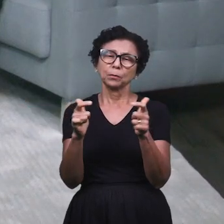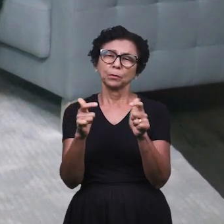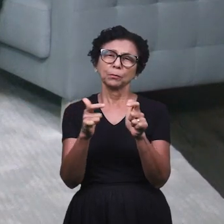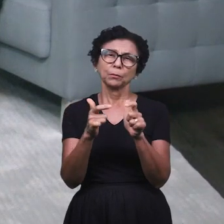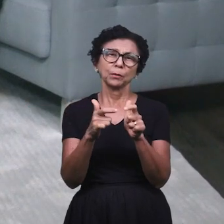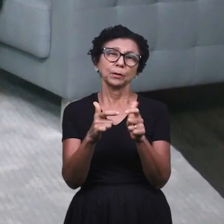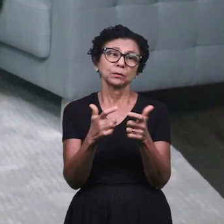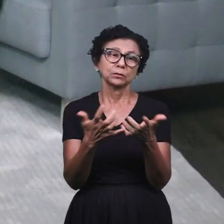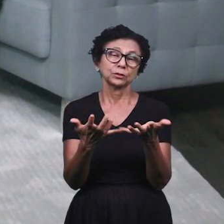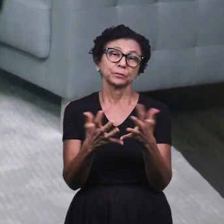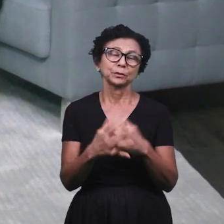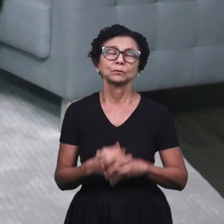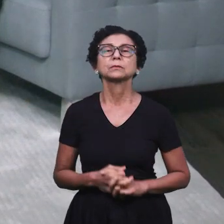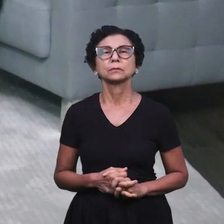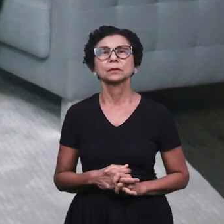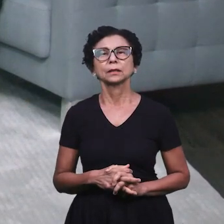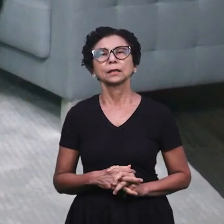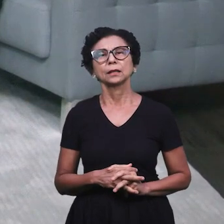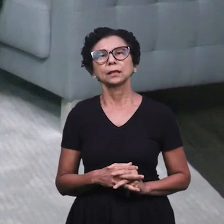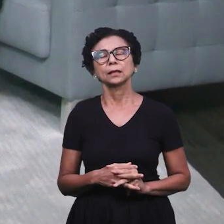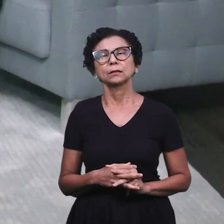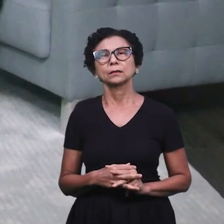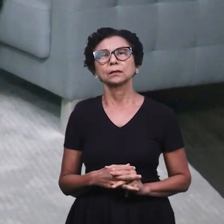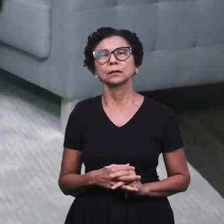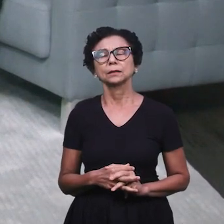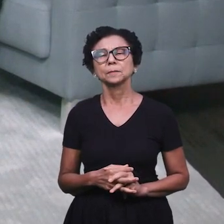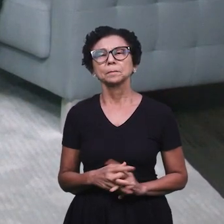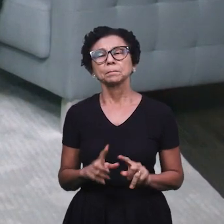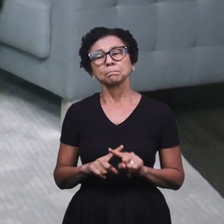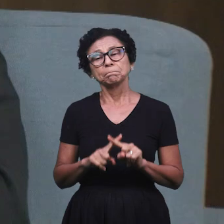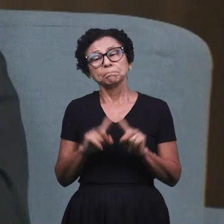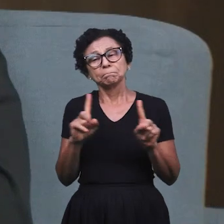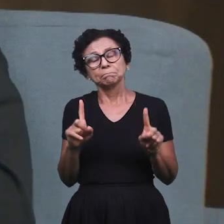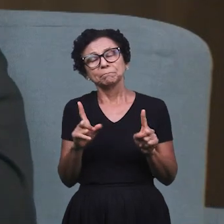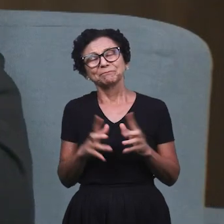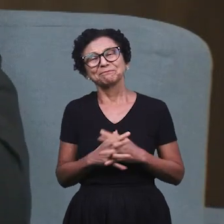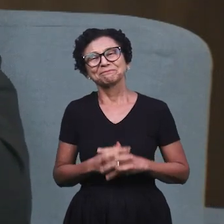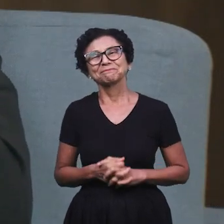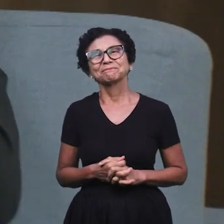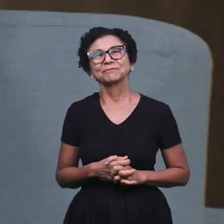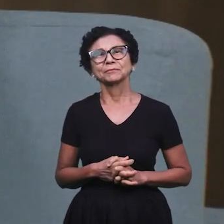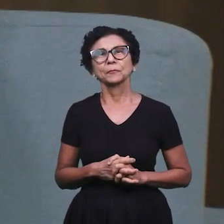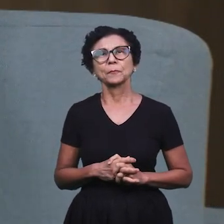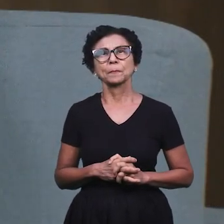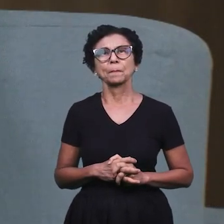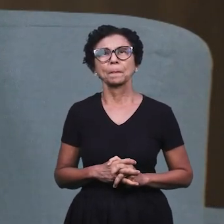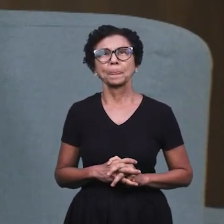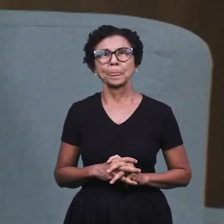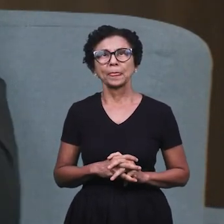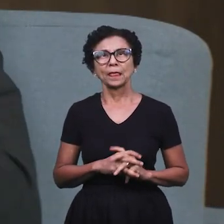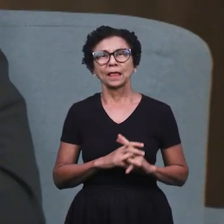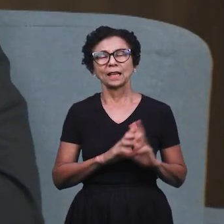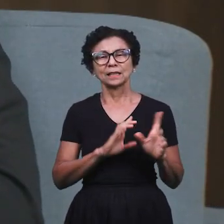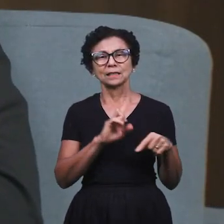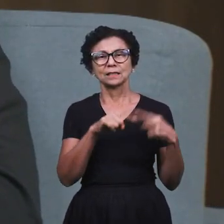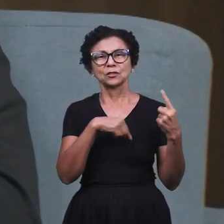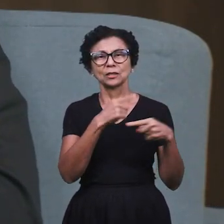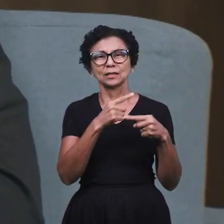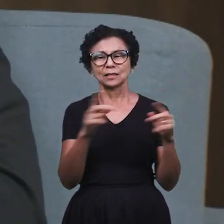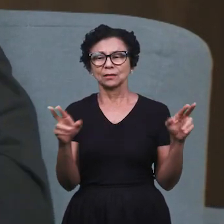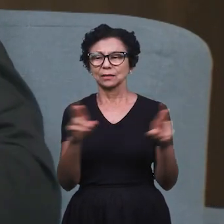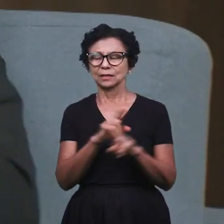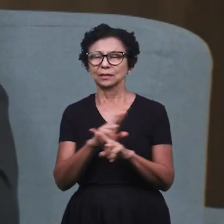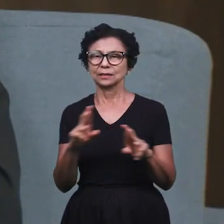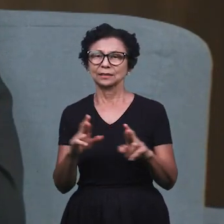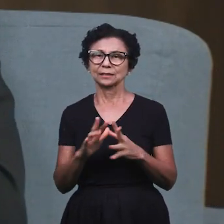né, para poder fazer aquele ajuntamento entre as famílias, mas a relação intergeracional ela serve exatamente para a